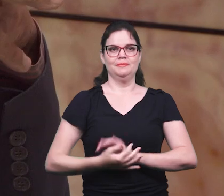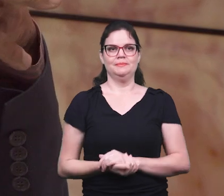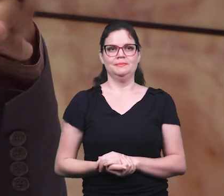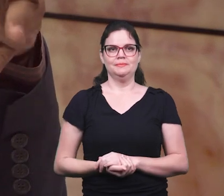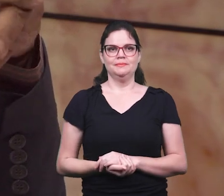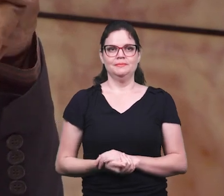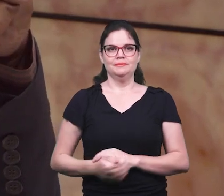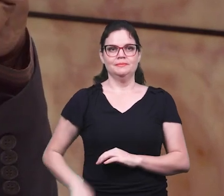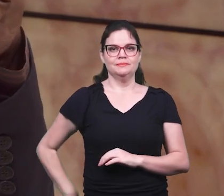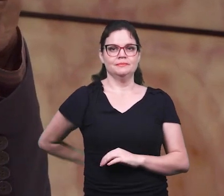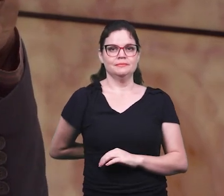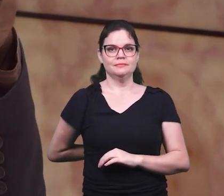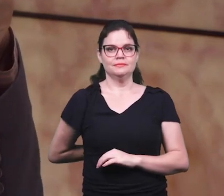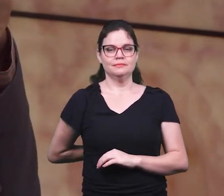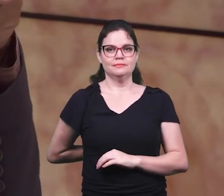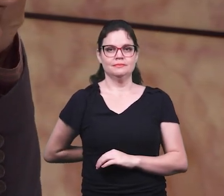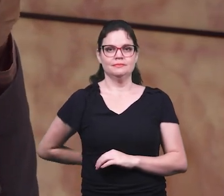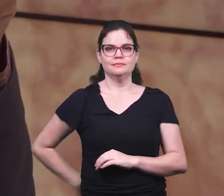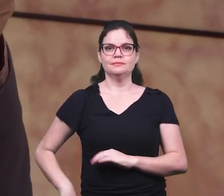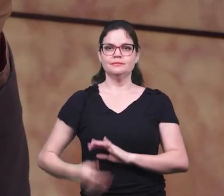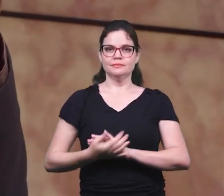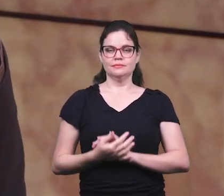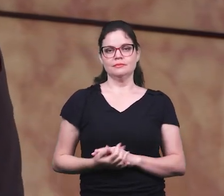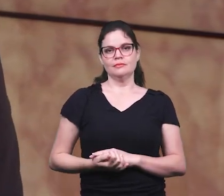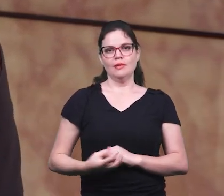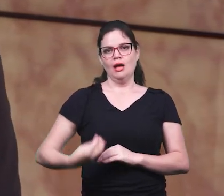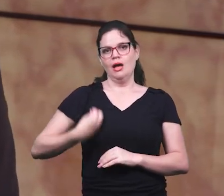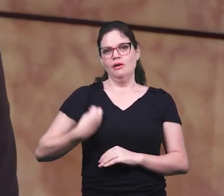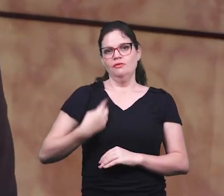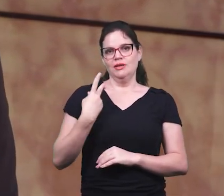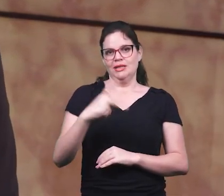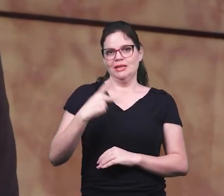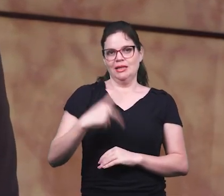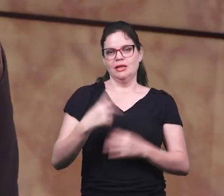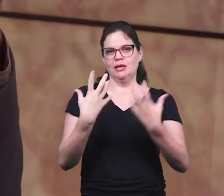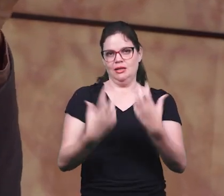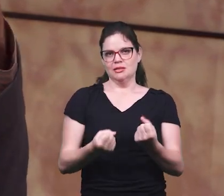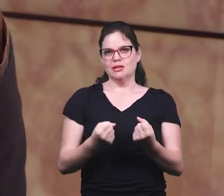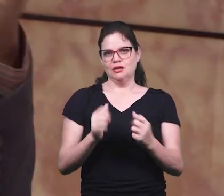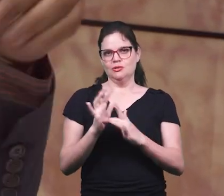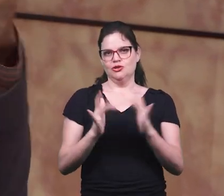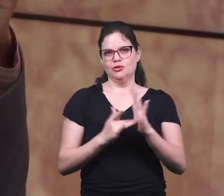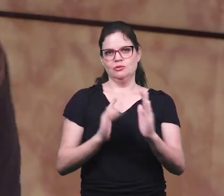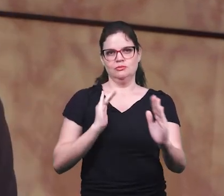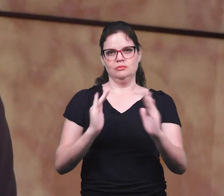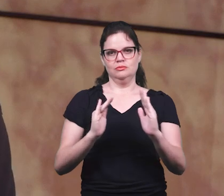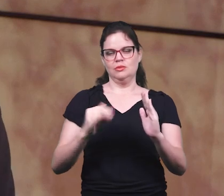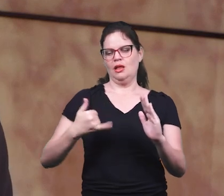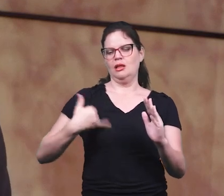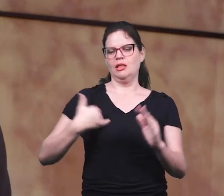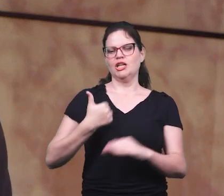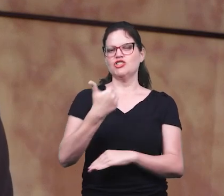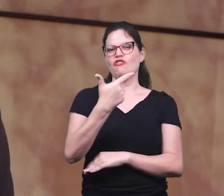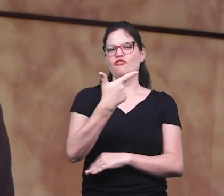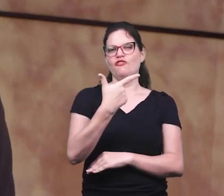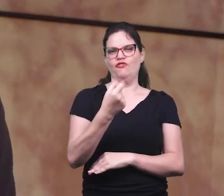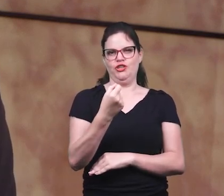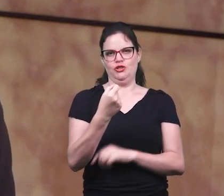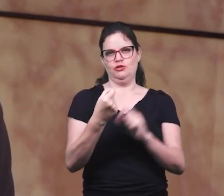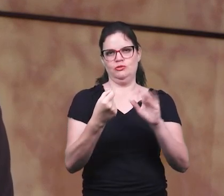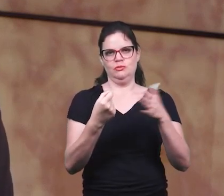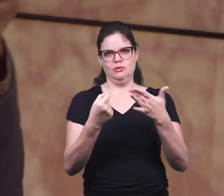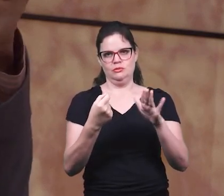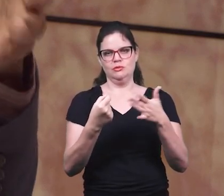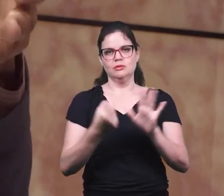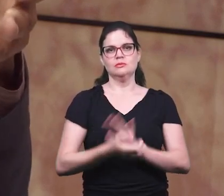Itália. A vida religiosa dele começou aos 20 e poucos anos, começou a vida dele mesmo, né? Mas ele é um homem